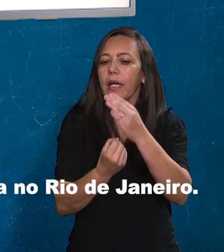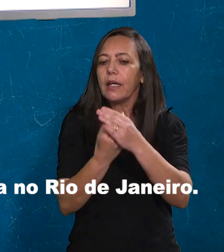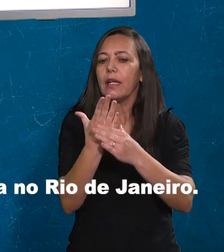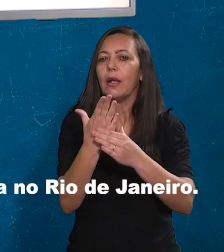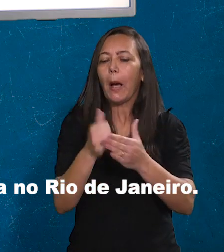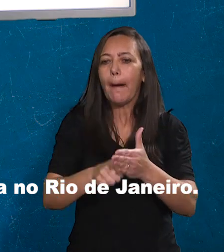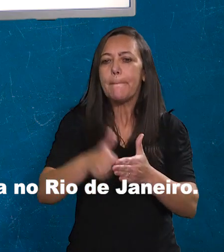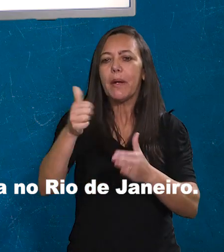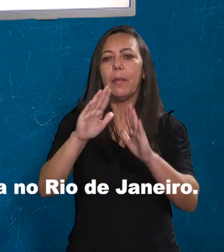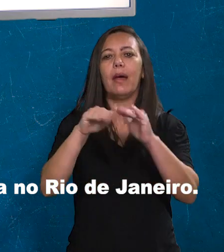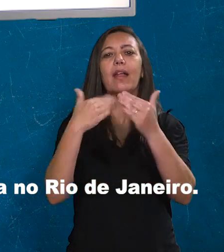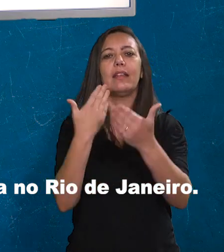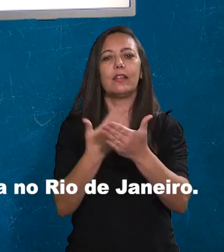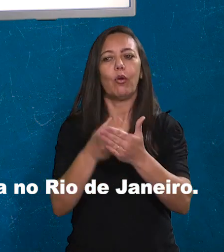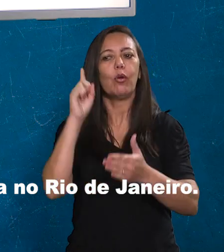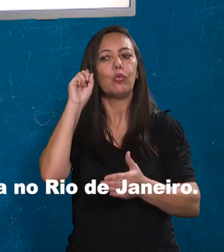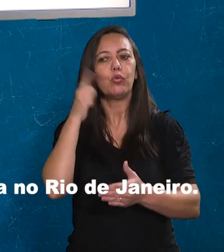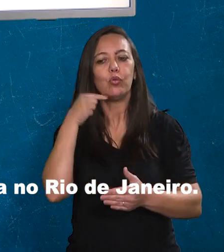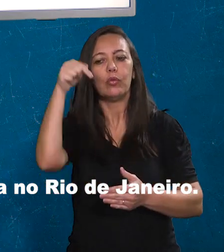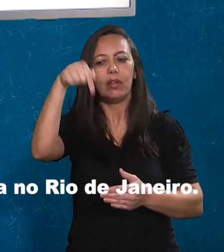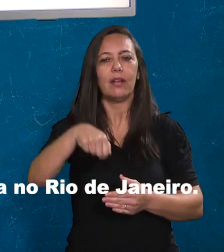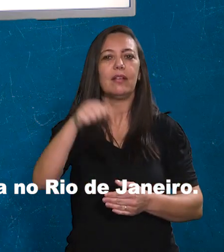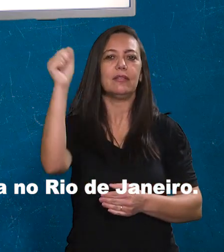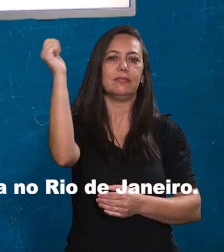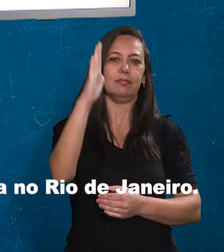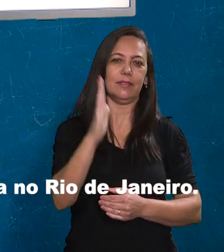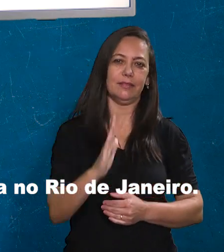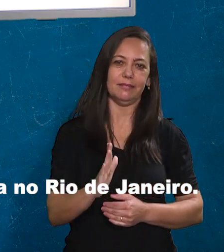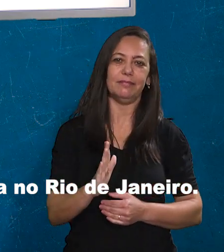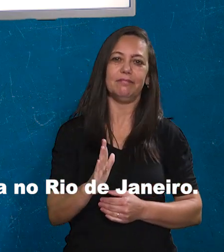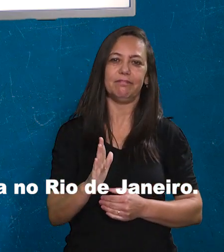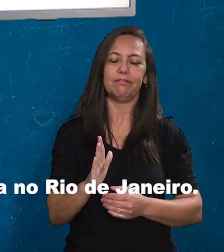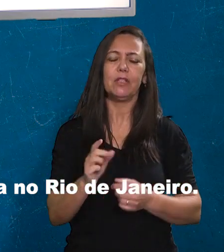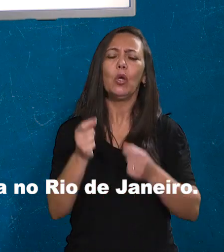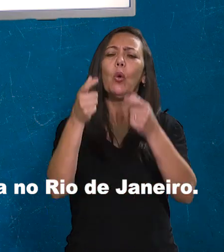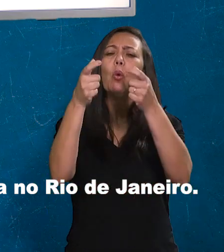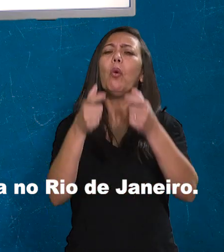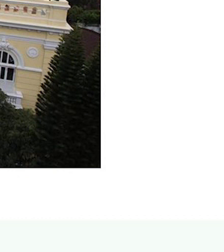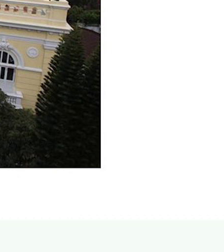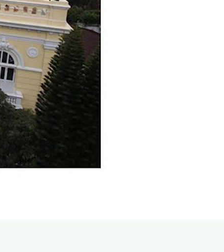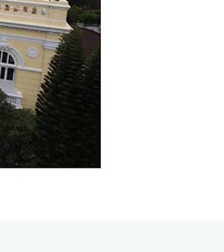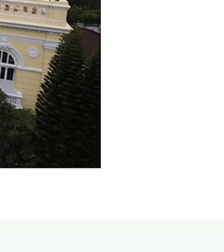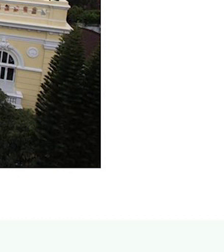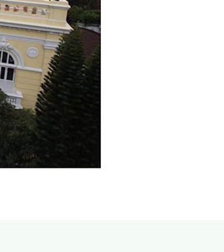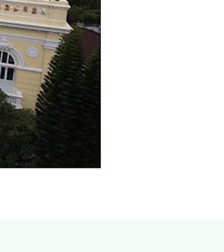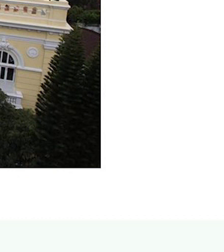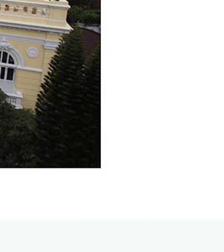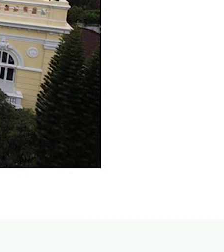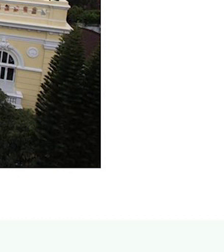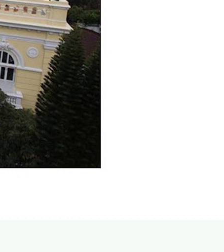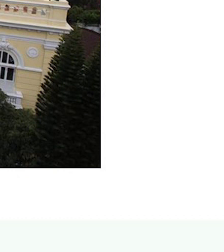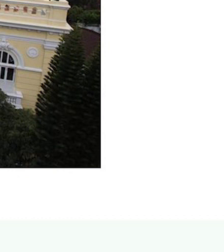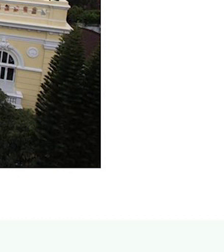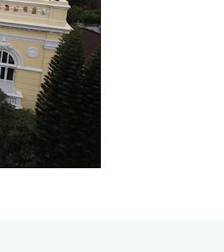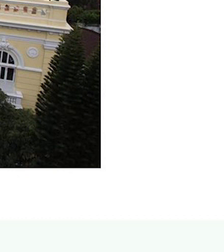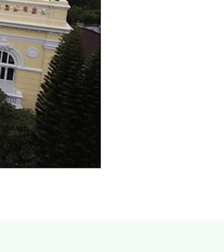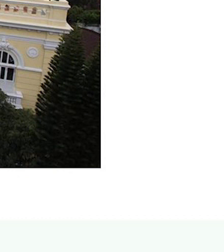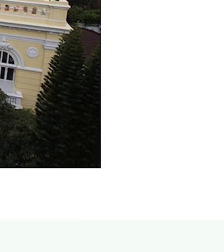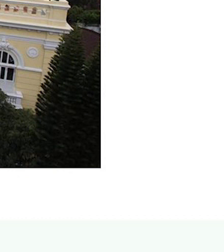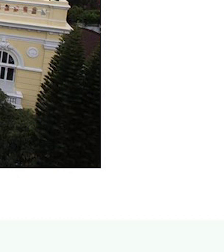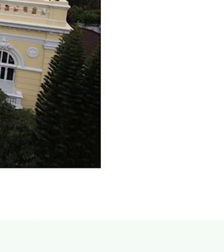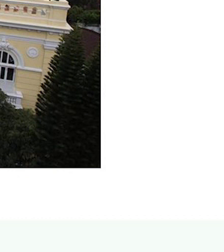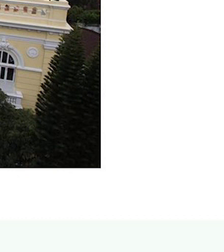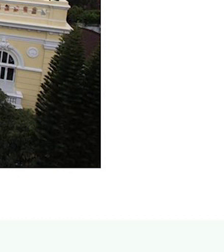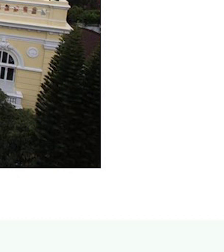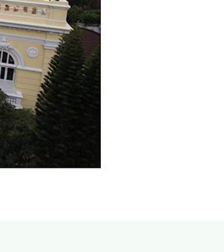de surdos no Brasil, que fica localizada no Rio de Janeiro. Olha aqui, essa foto,